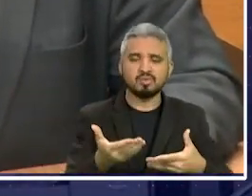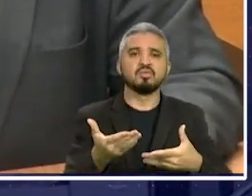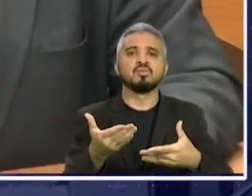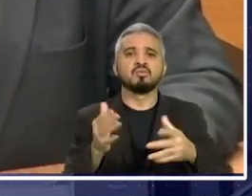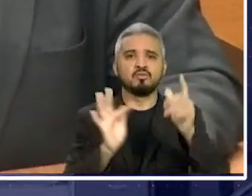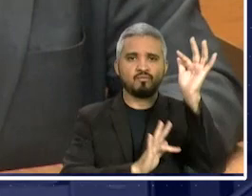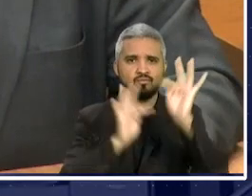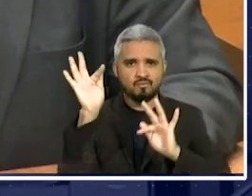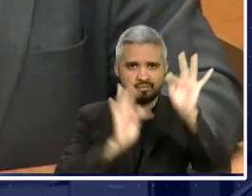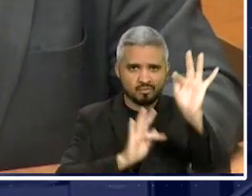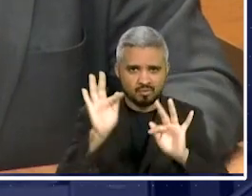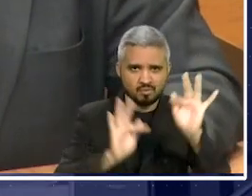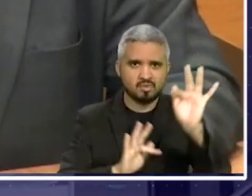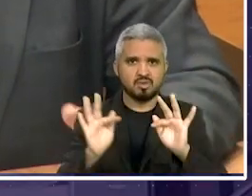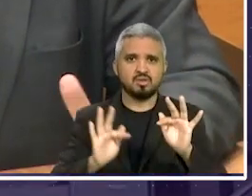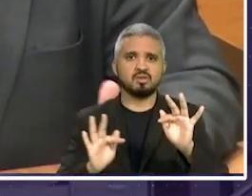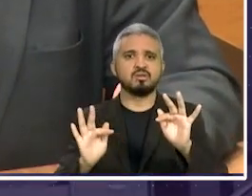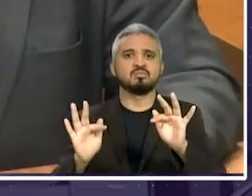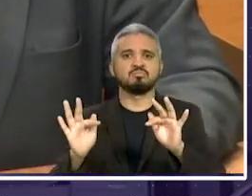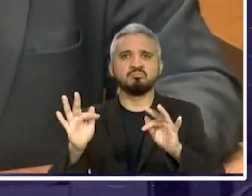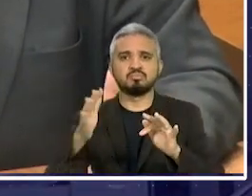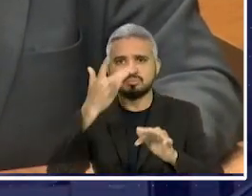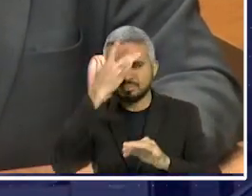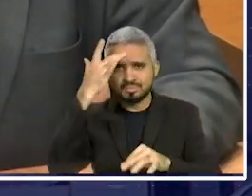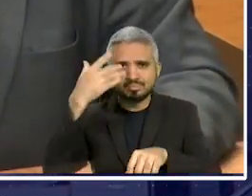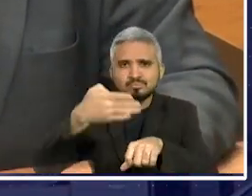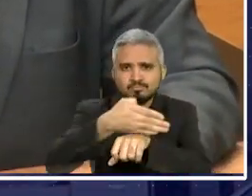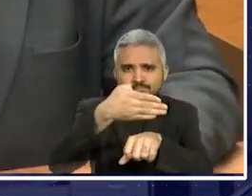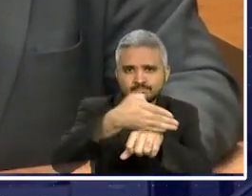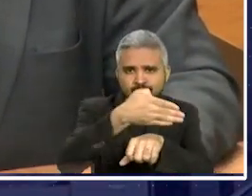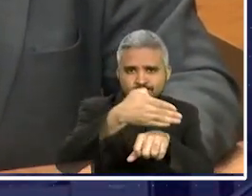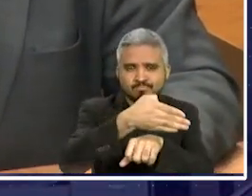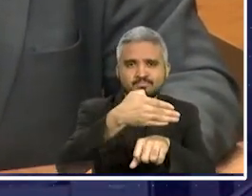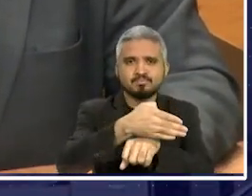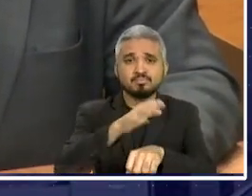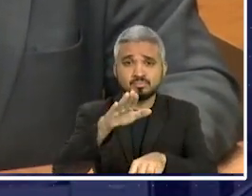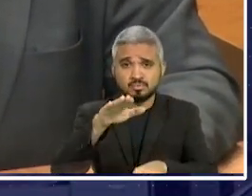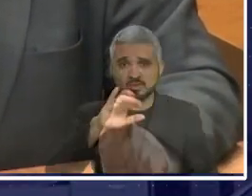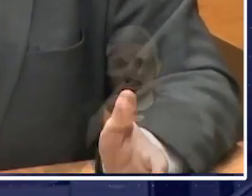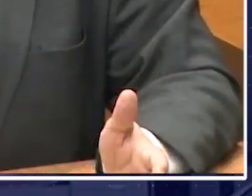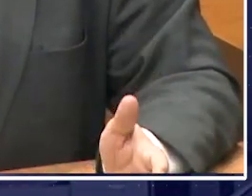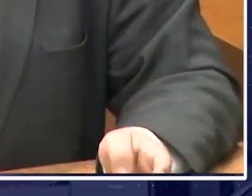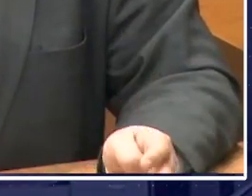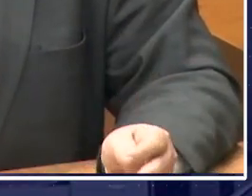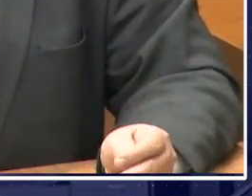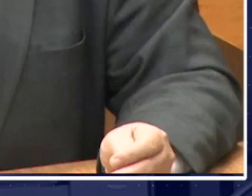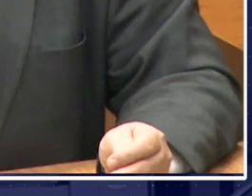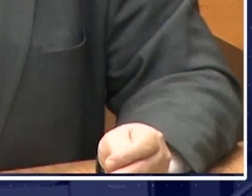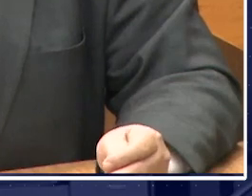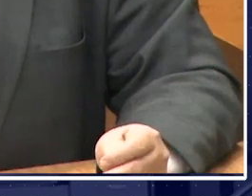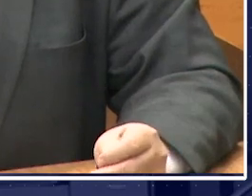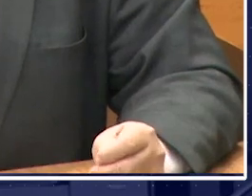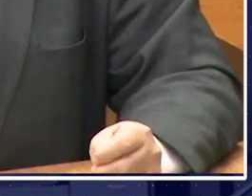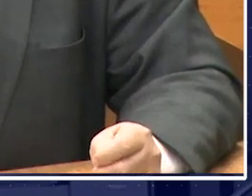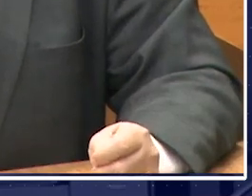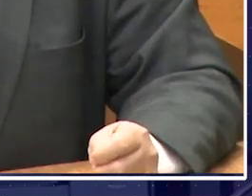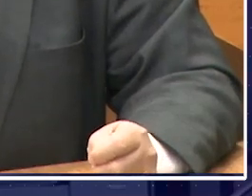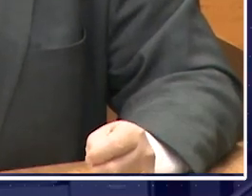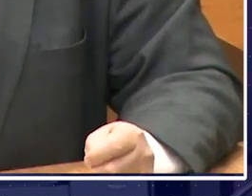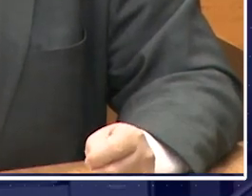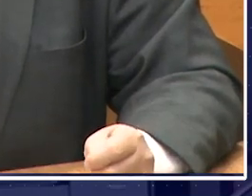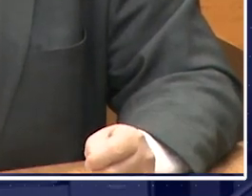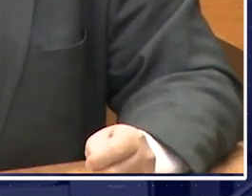a economia maranhense. O Maranhão surgiu como opção para a exportação do boi vivo depois da tragédia ocorrida em outubro de